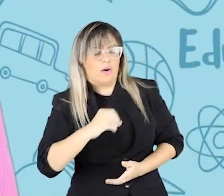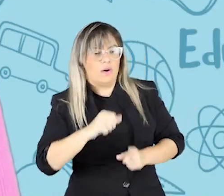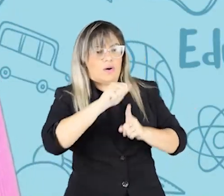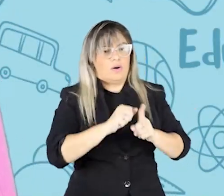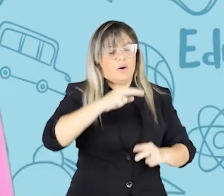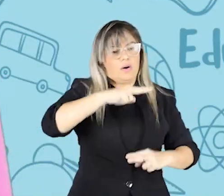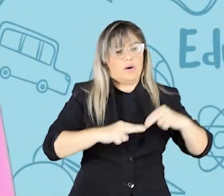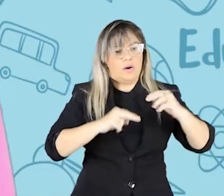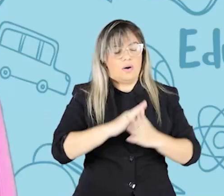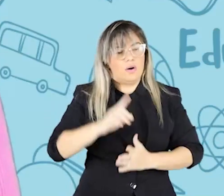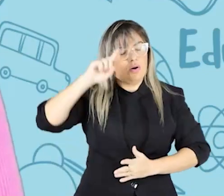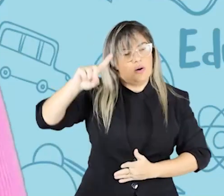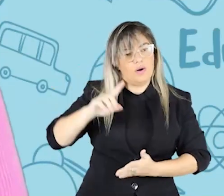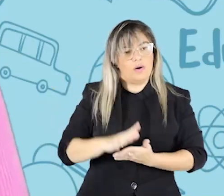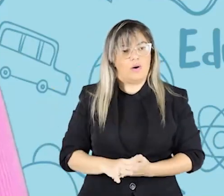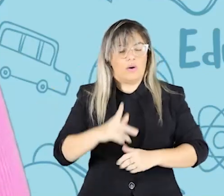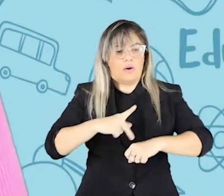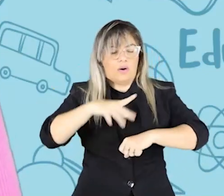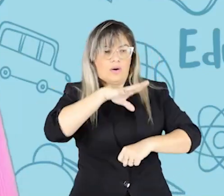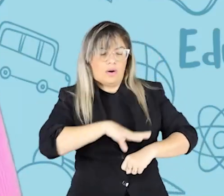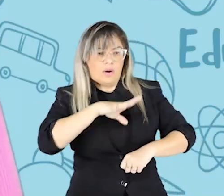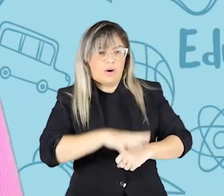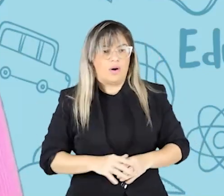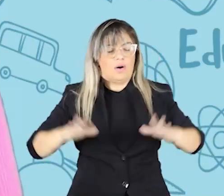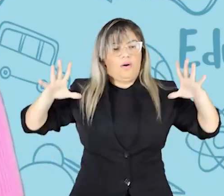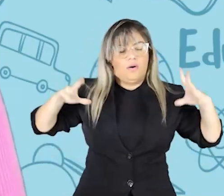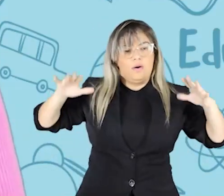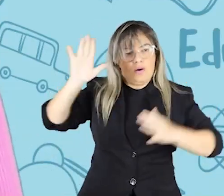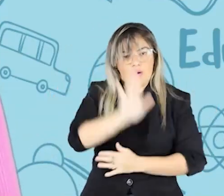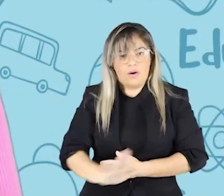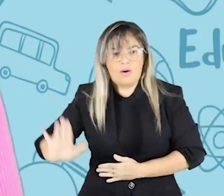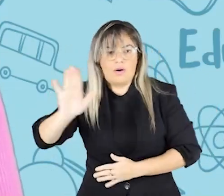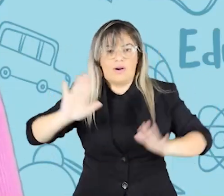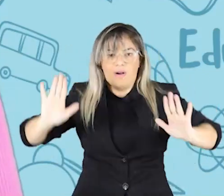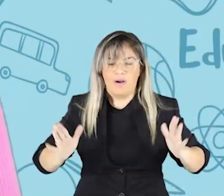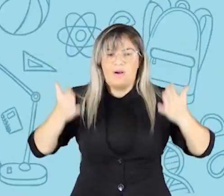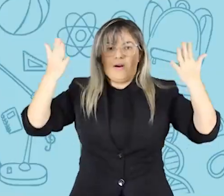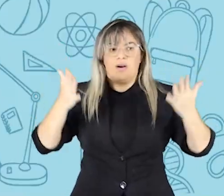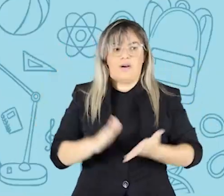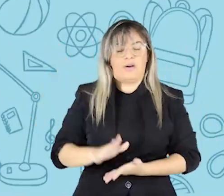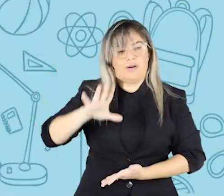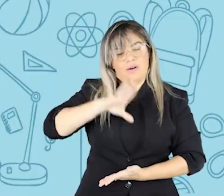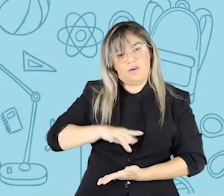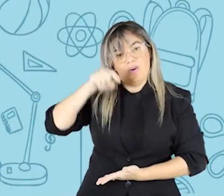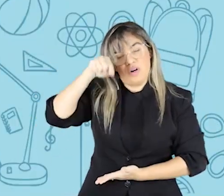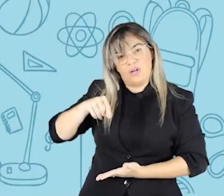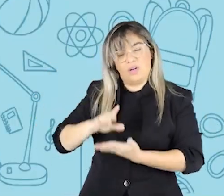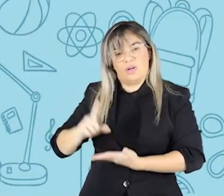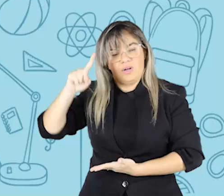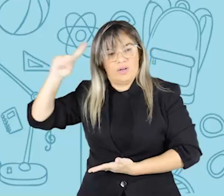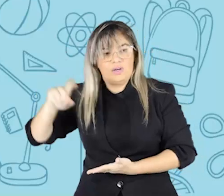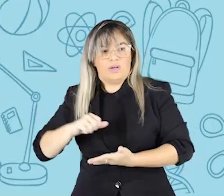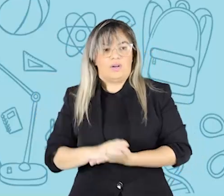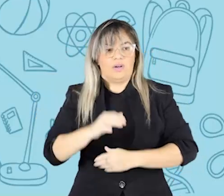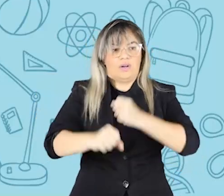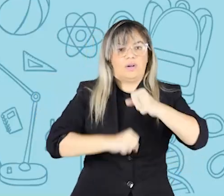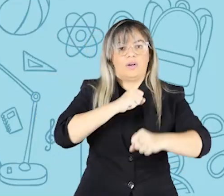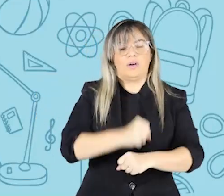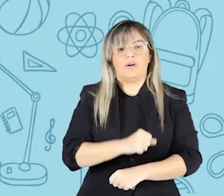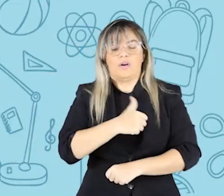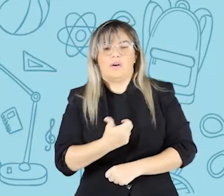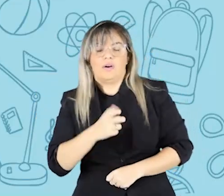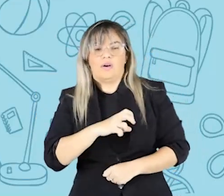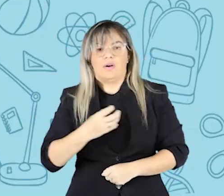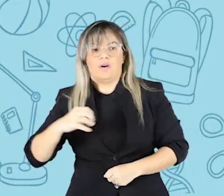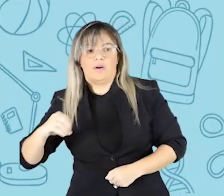de Portugal e feriado nacional para celebrar a língua portuguesa. Foi nesse dia que, em